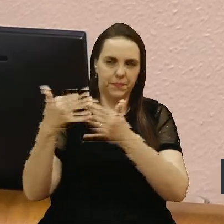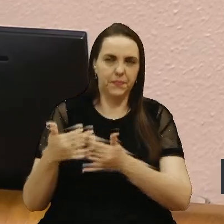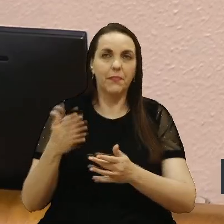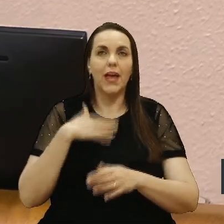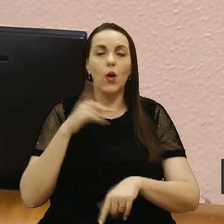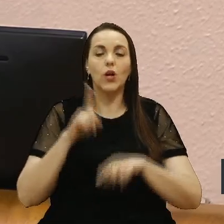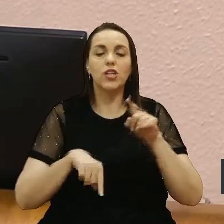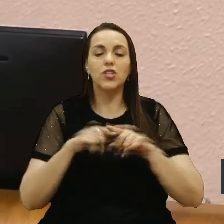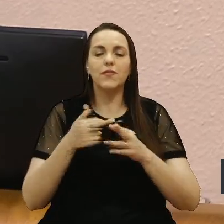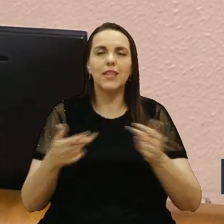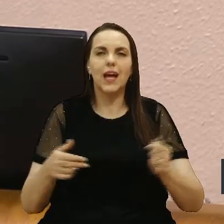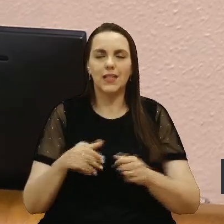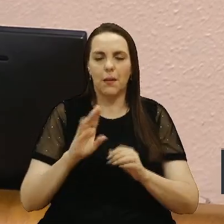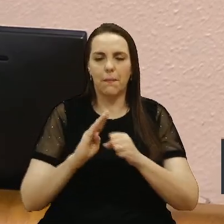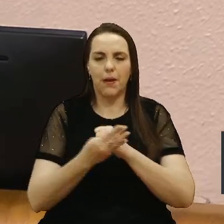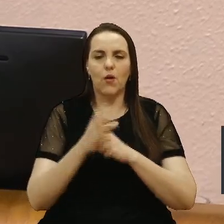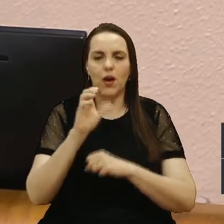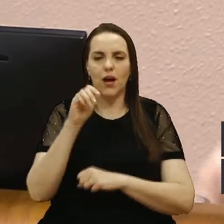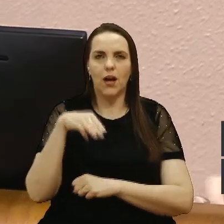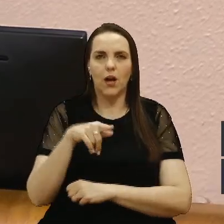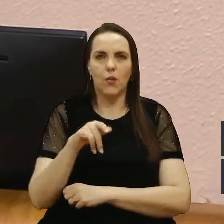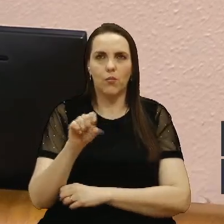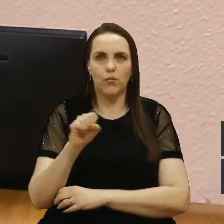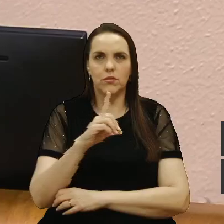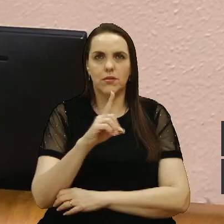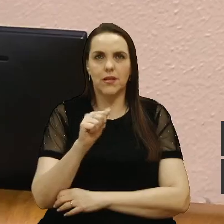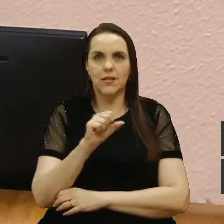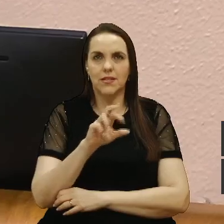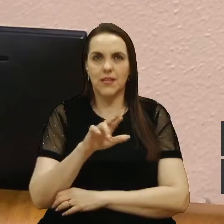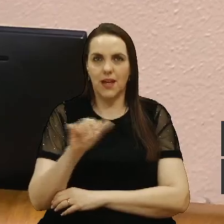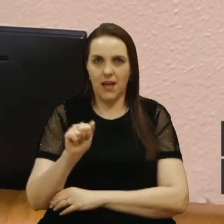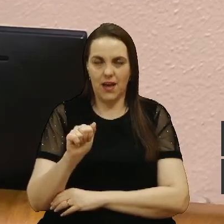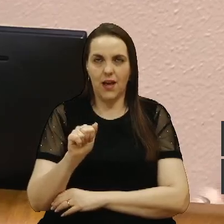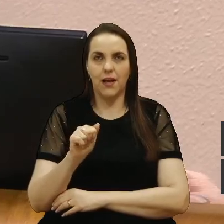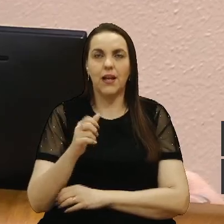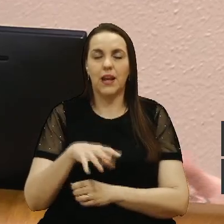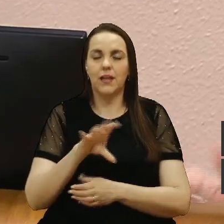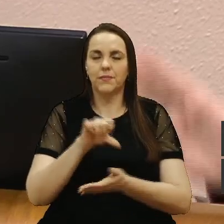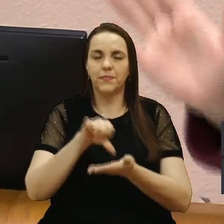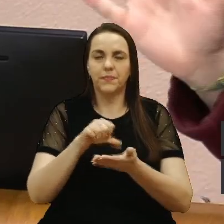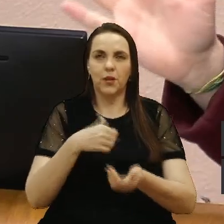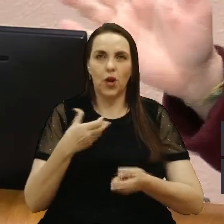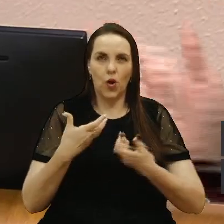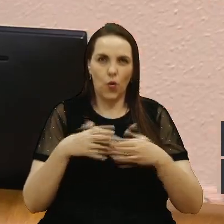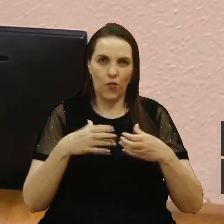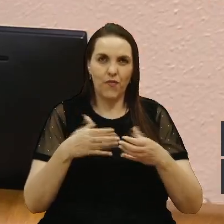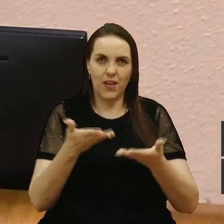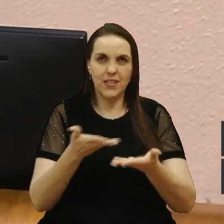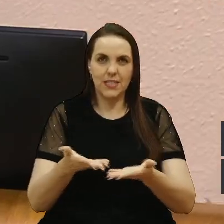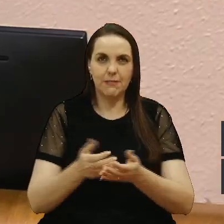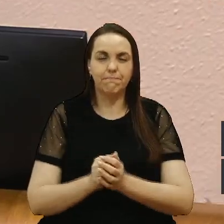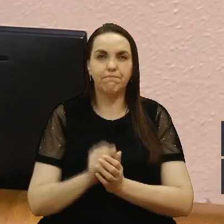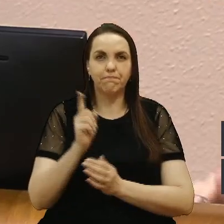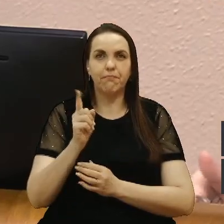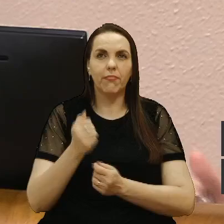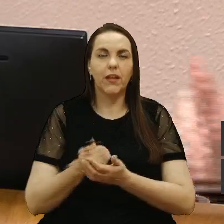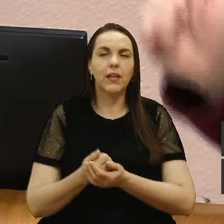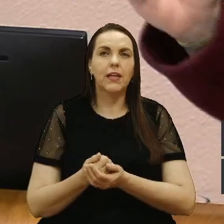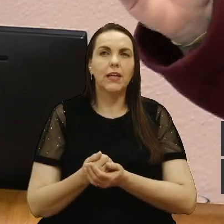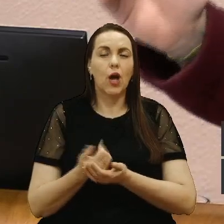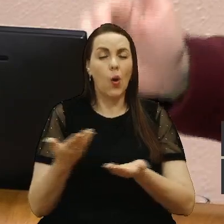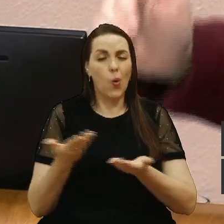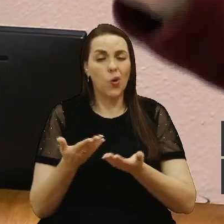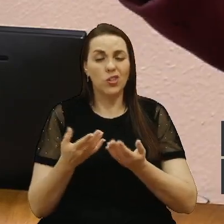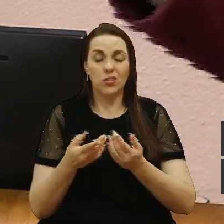sábado, discutindo justamente sobre moradia, lá no serviço de convivência. E o Campos da Serra hoje se encontra numa grande contradição, né?